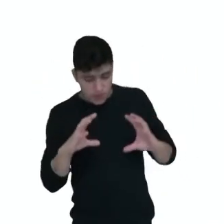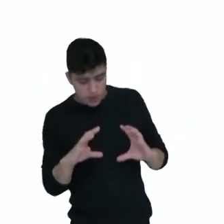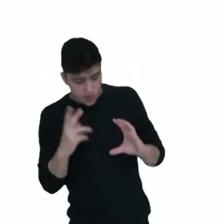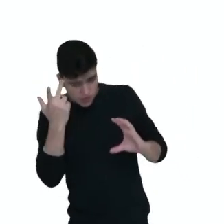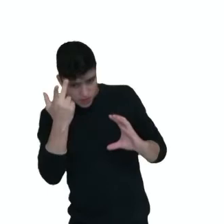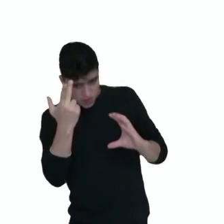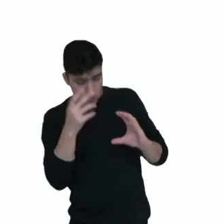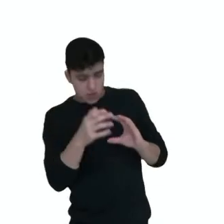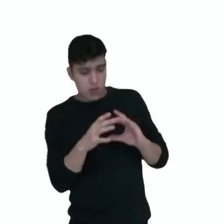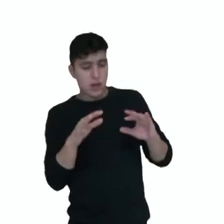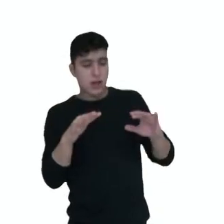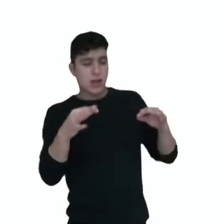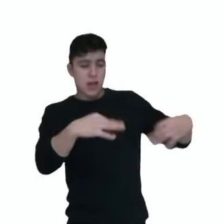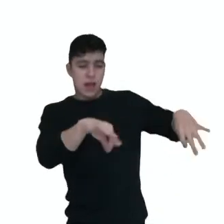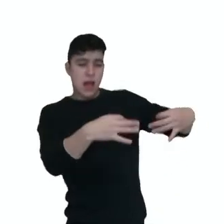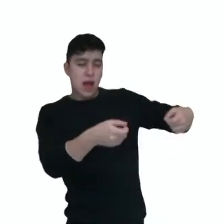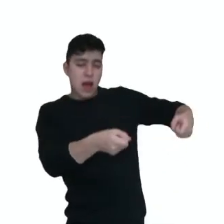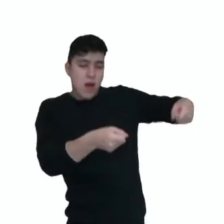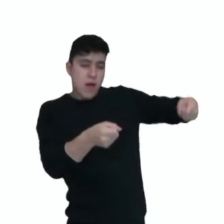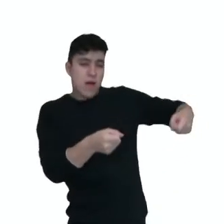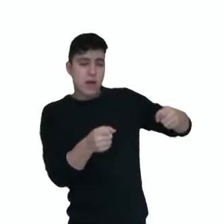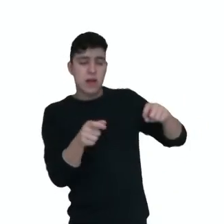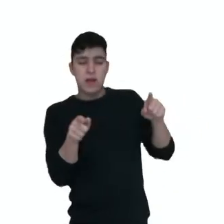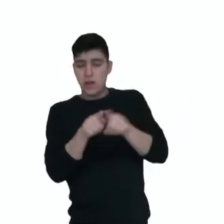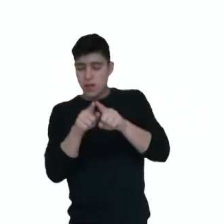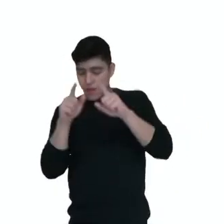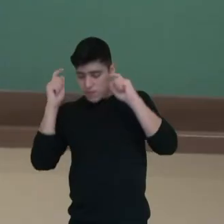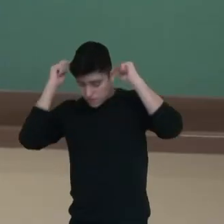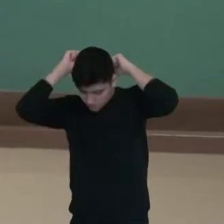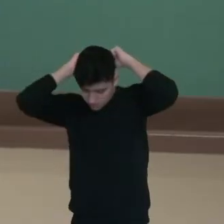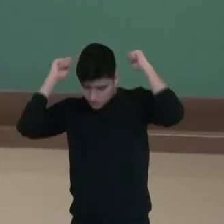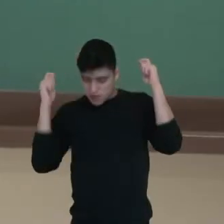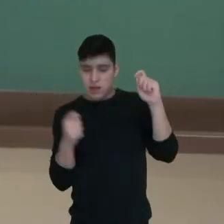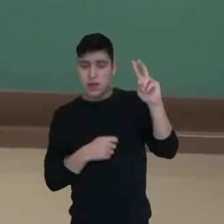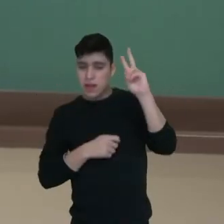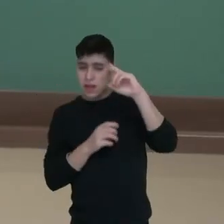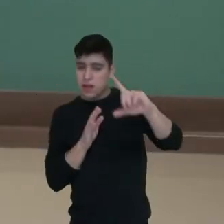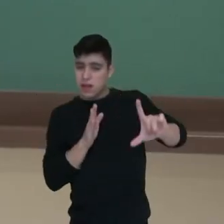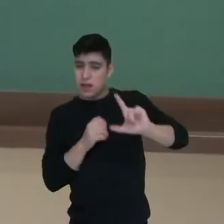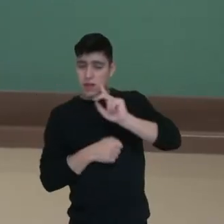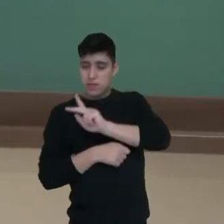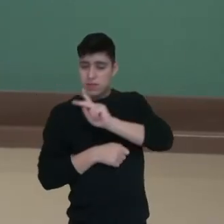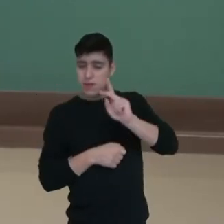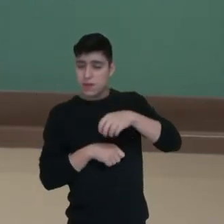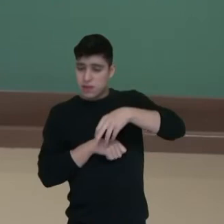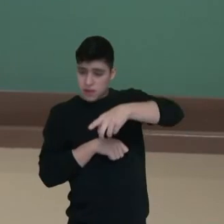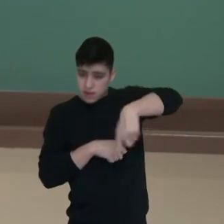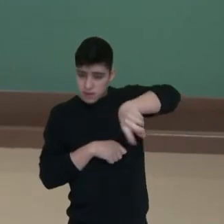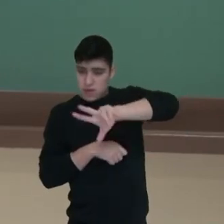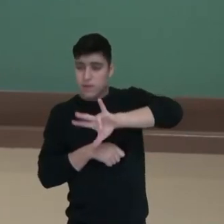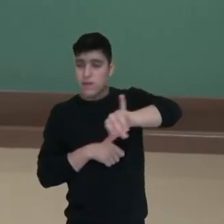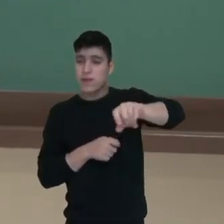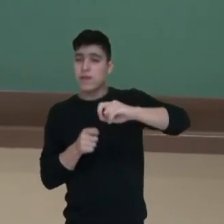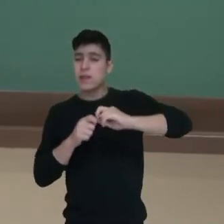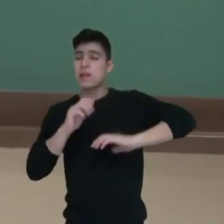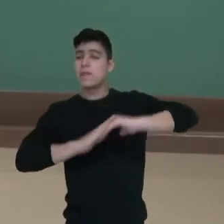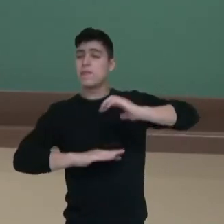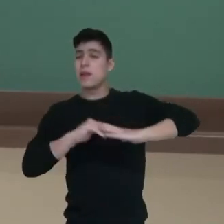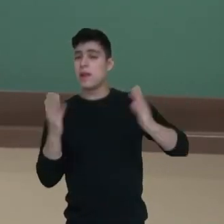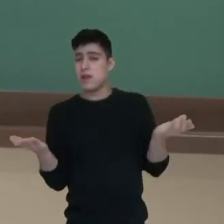comum. Sacolas e vendas para os olhos. Olha lá a opção que a professora deu para vocês. Agora vocês vão fazer na prática,